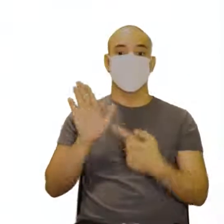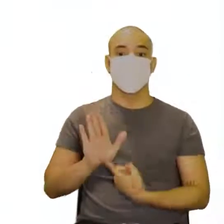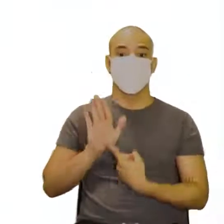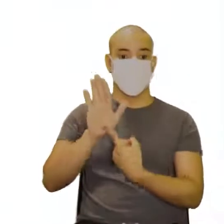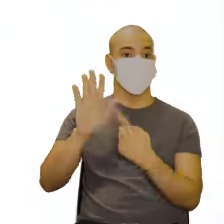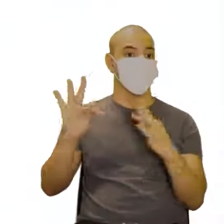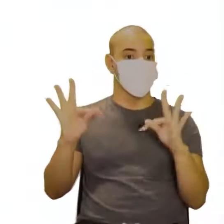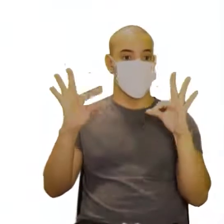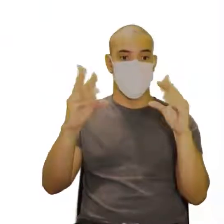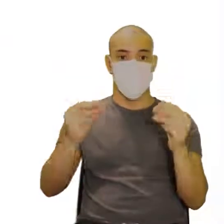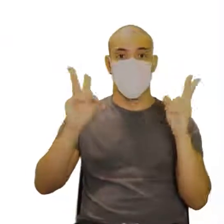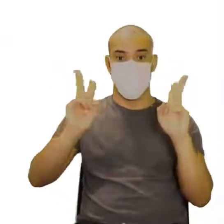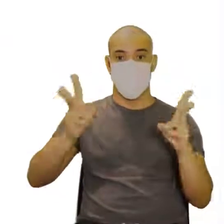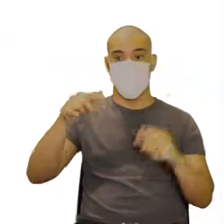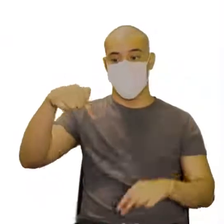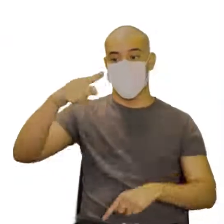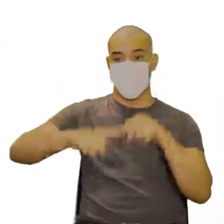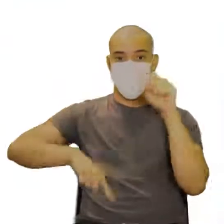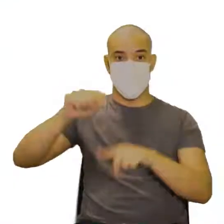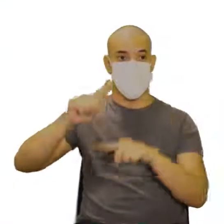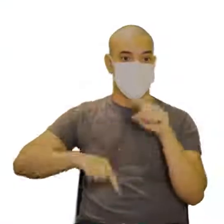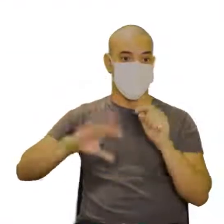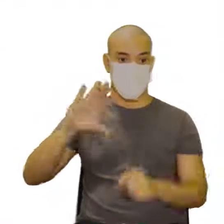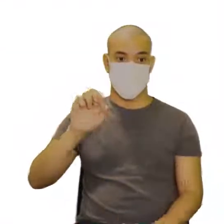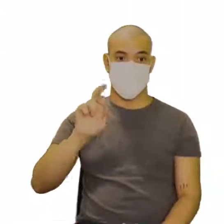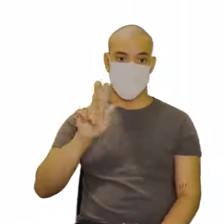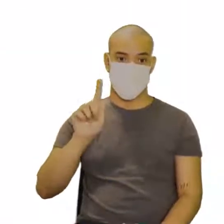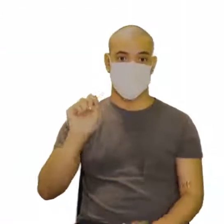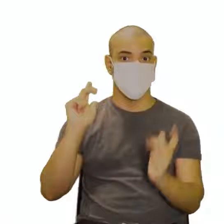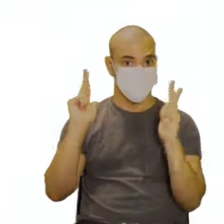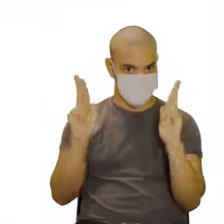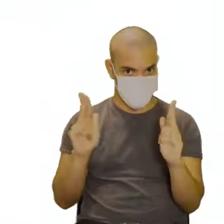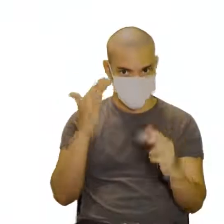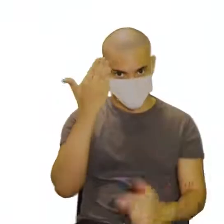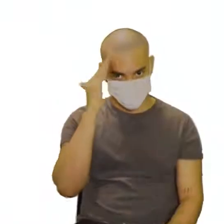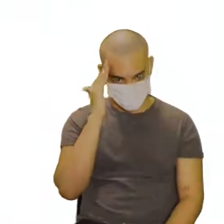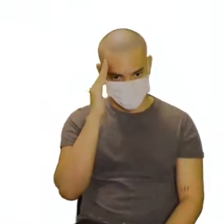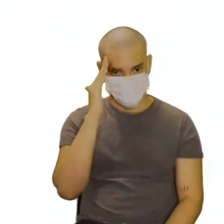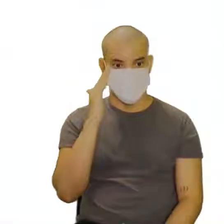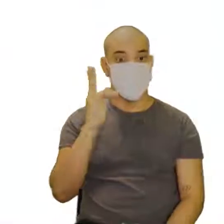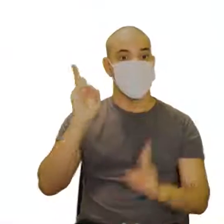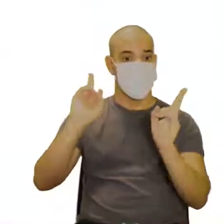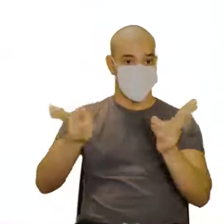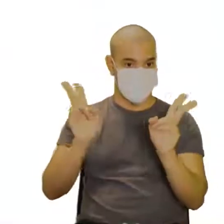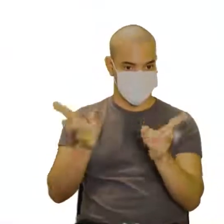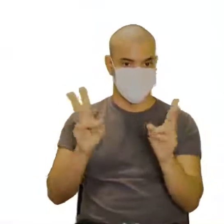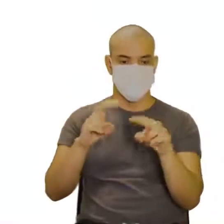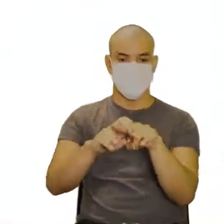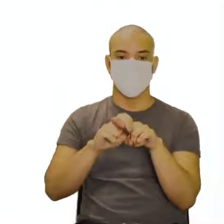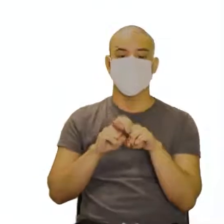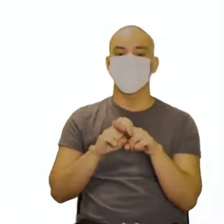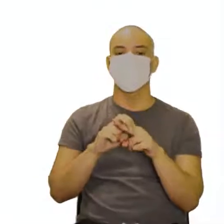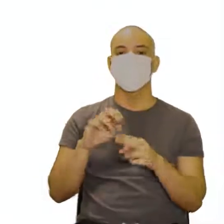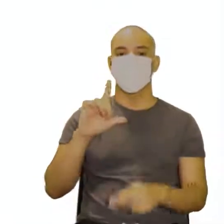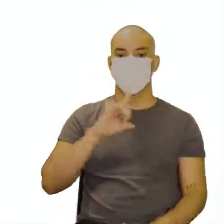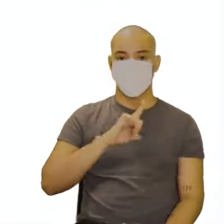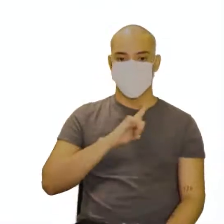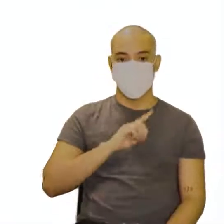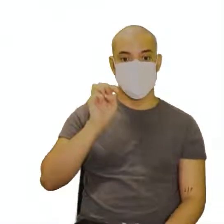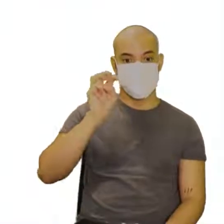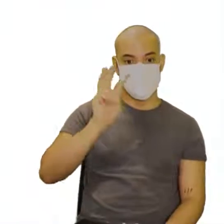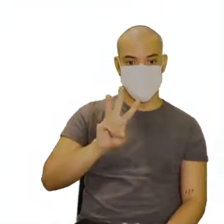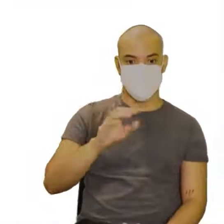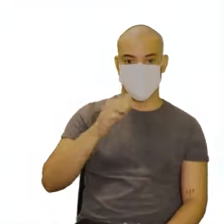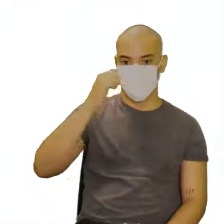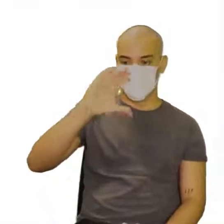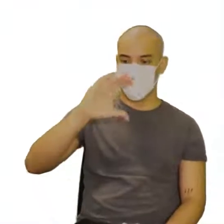apresentam todos a mesma quantidade de carga, ok? Entendido isso? A mesma quantidade de carga. Então, tá aqui, ó, por exemplo, 3